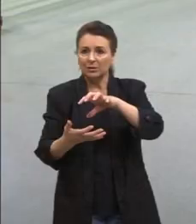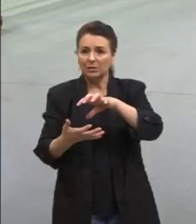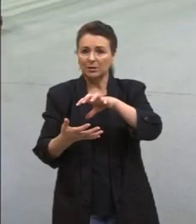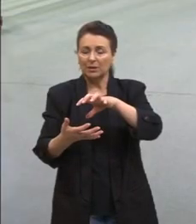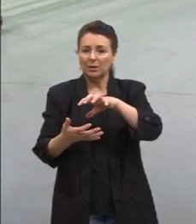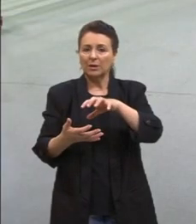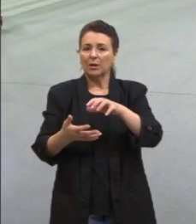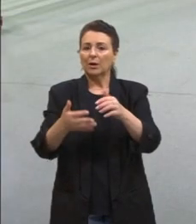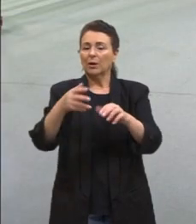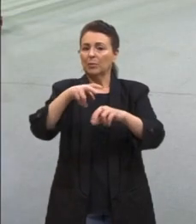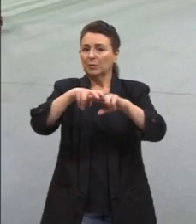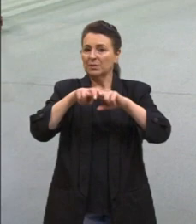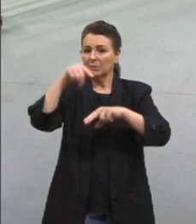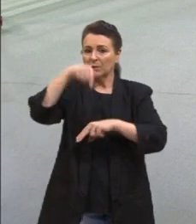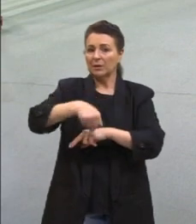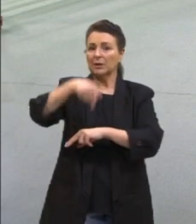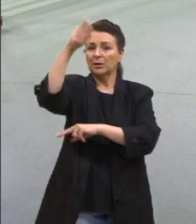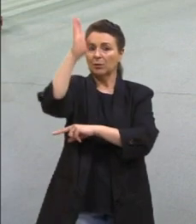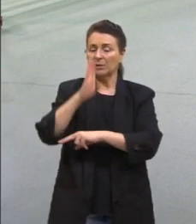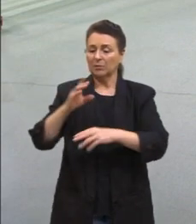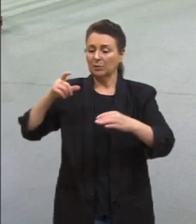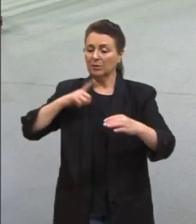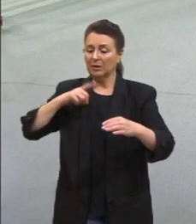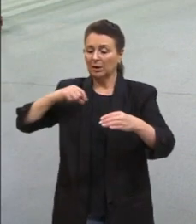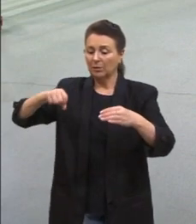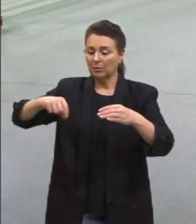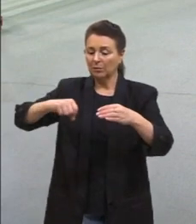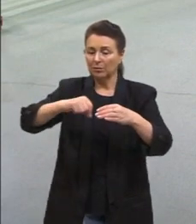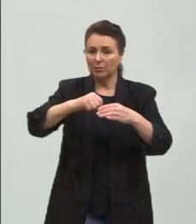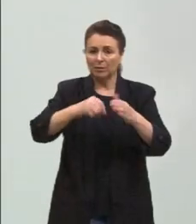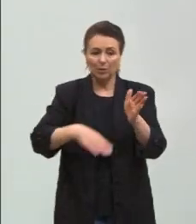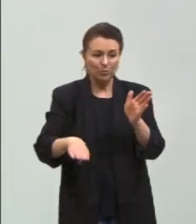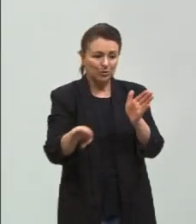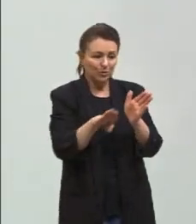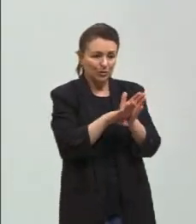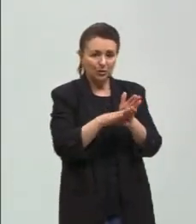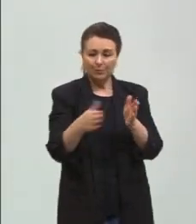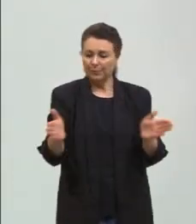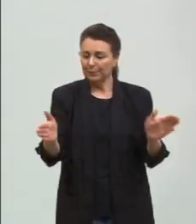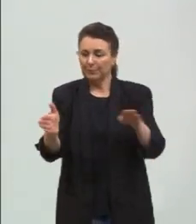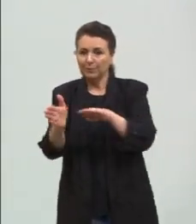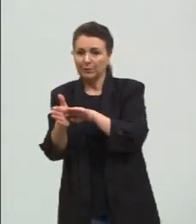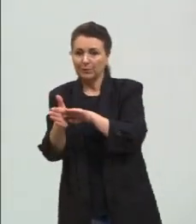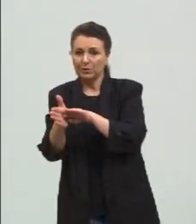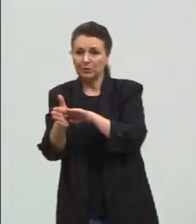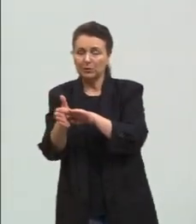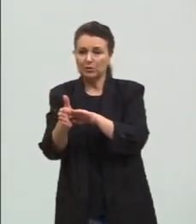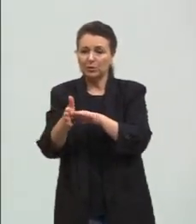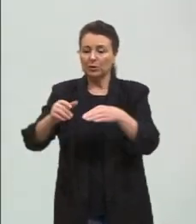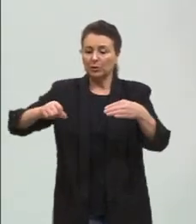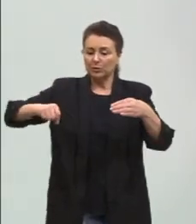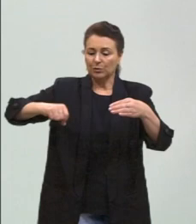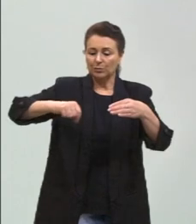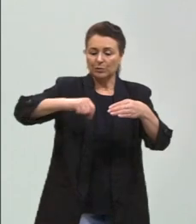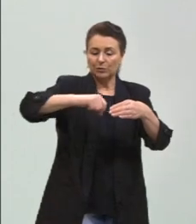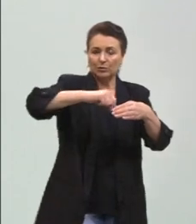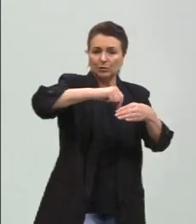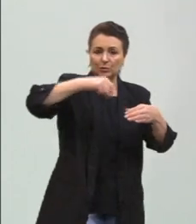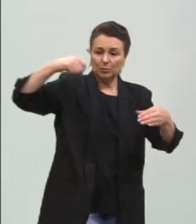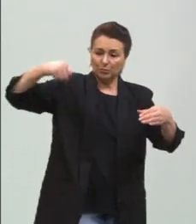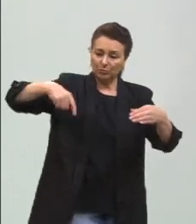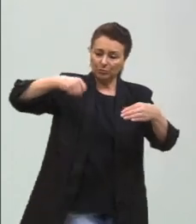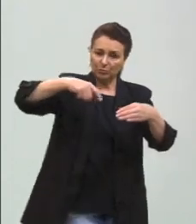nós temos a questão de plantio nós temos as fronteiras de plantio né as fronteiras